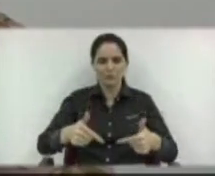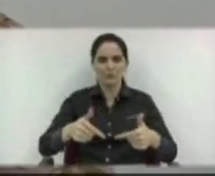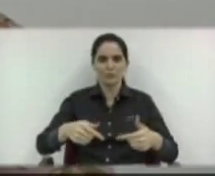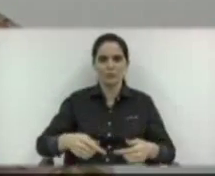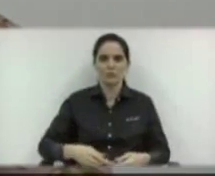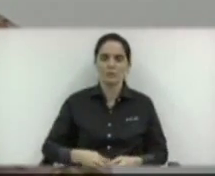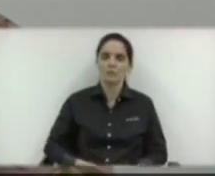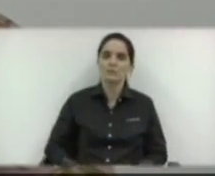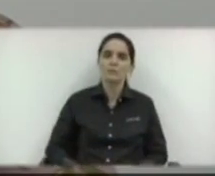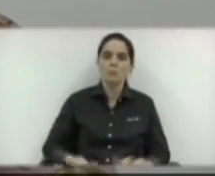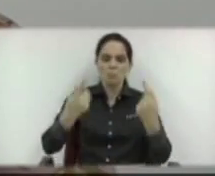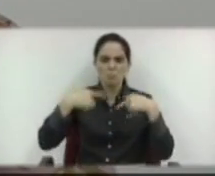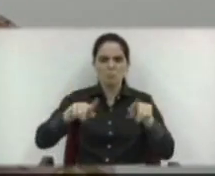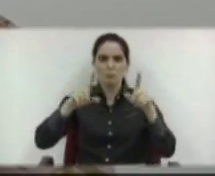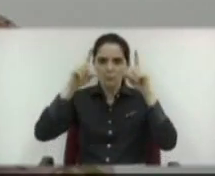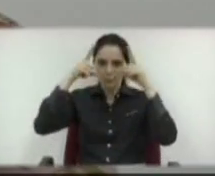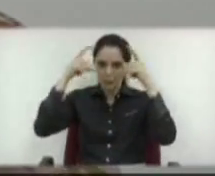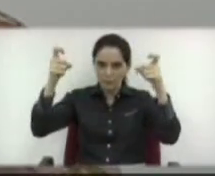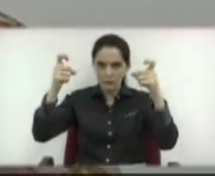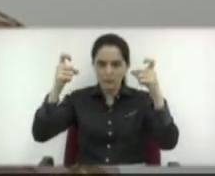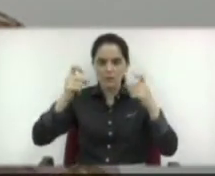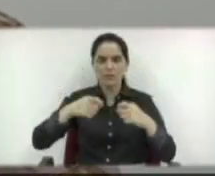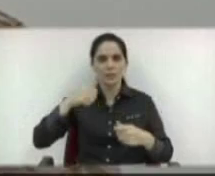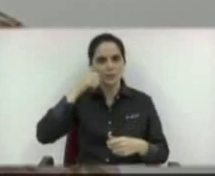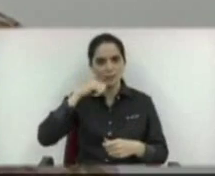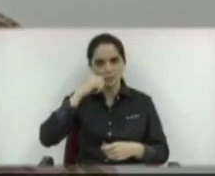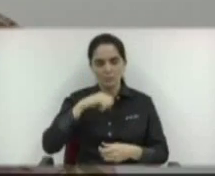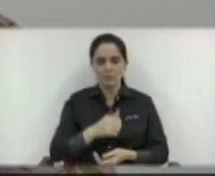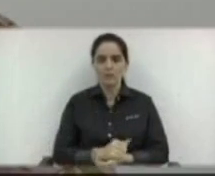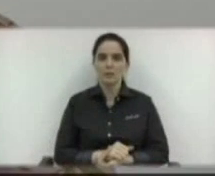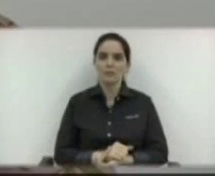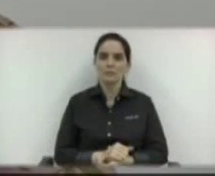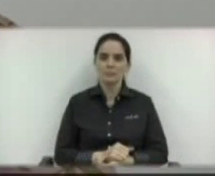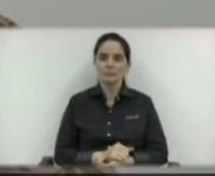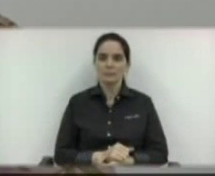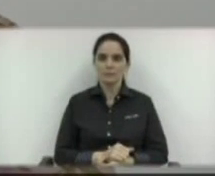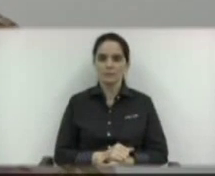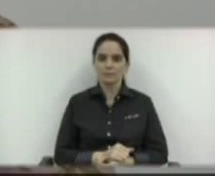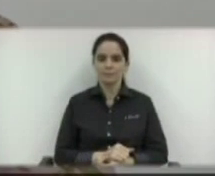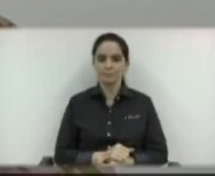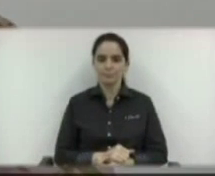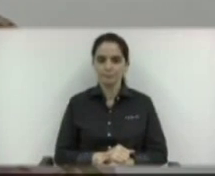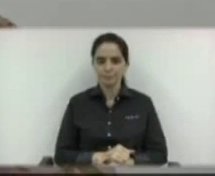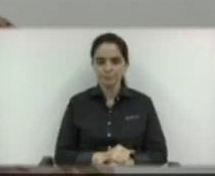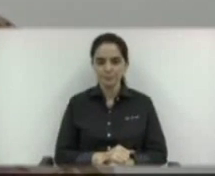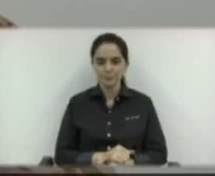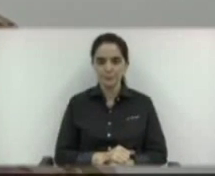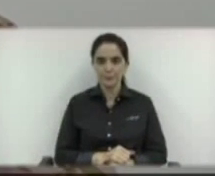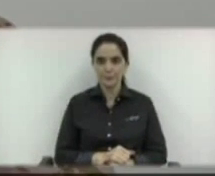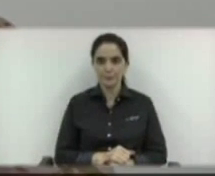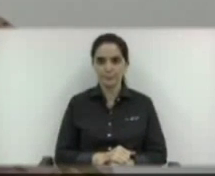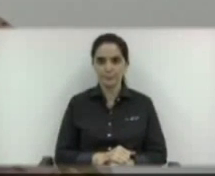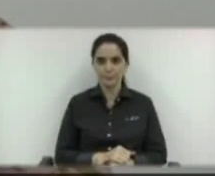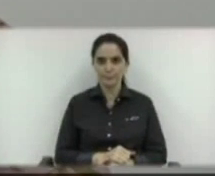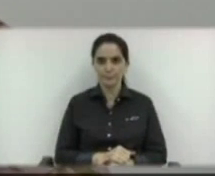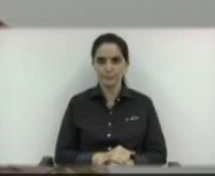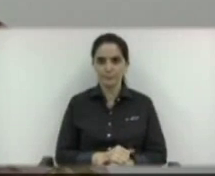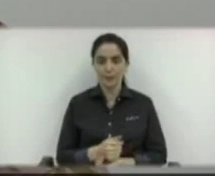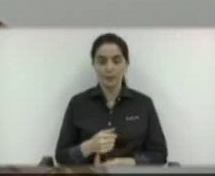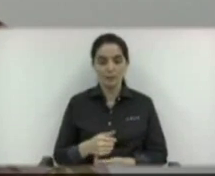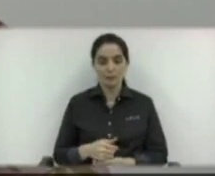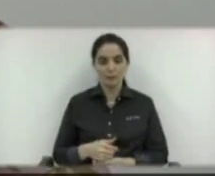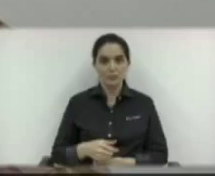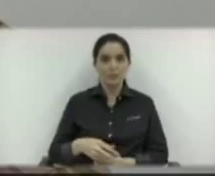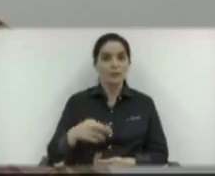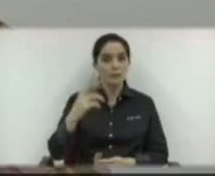Então, eu peço que seja encaminhado e que assim, e prometo a vocês que assim que tiver resposta,